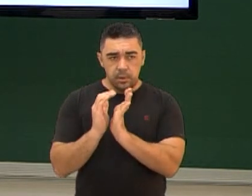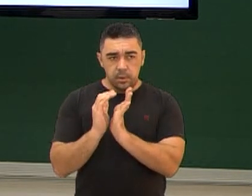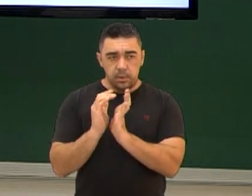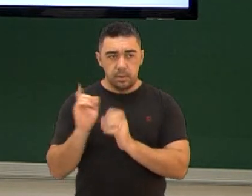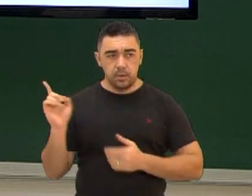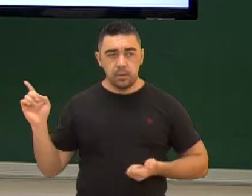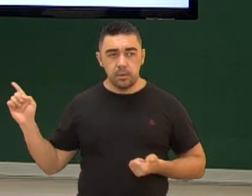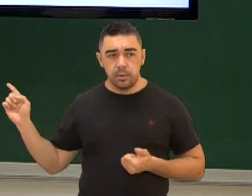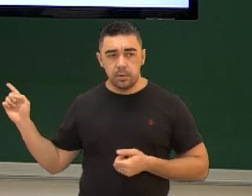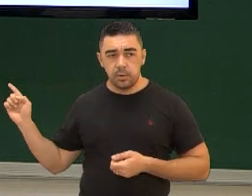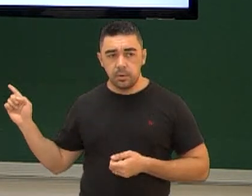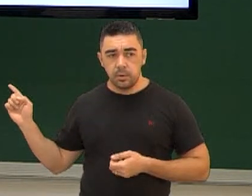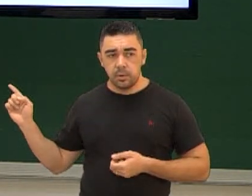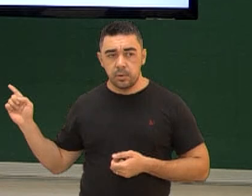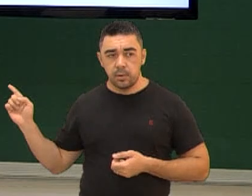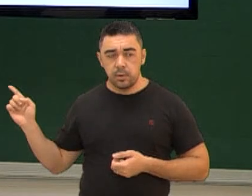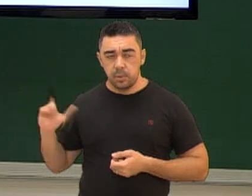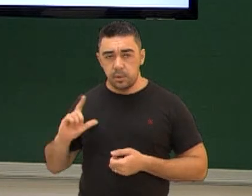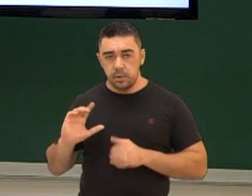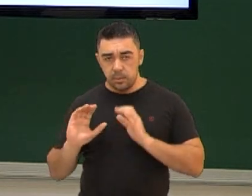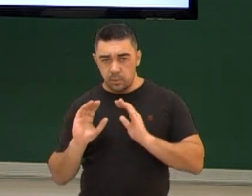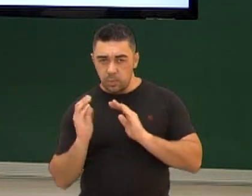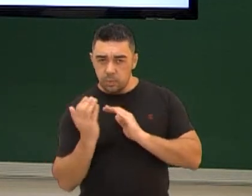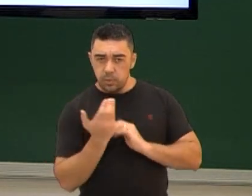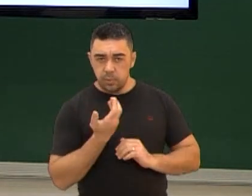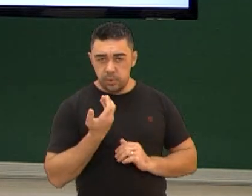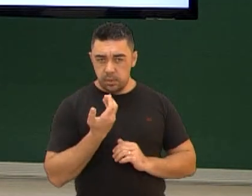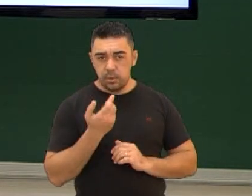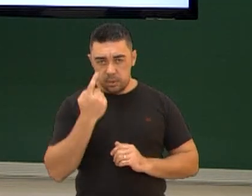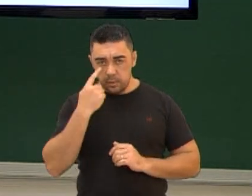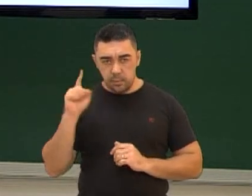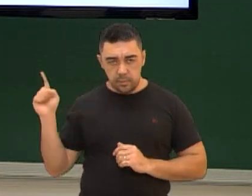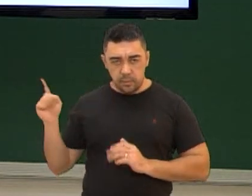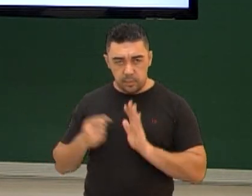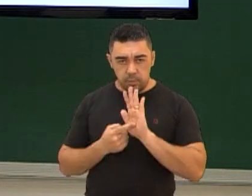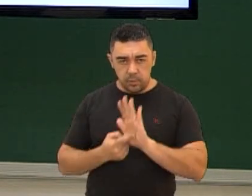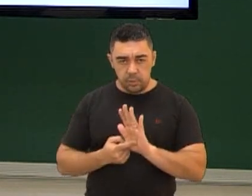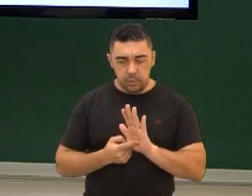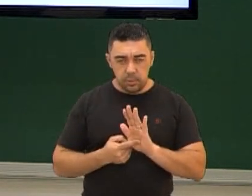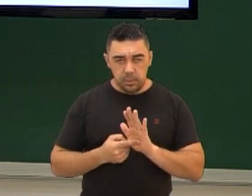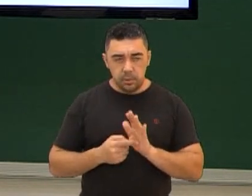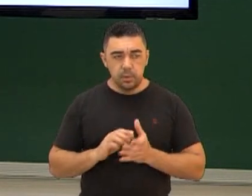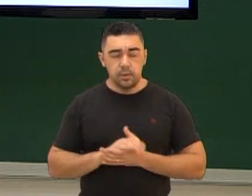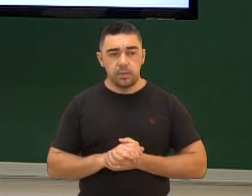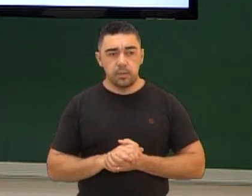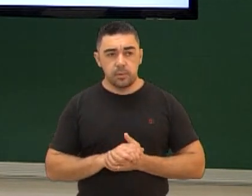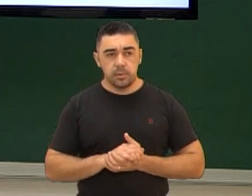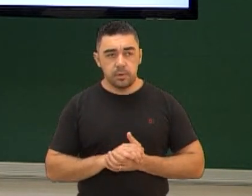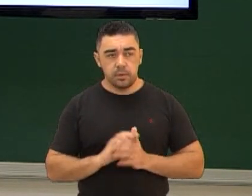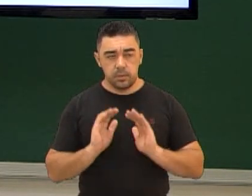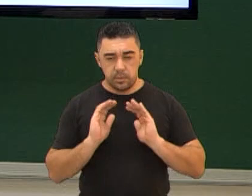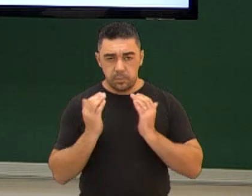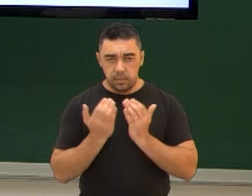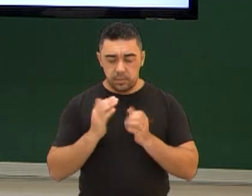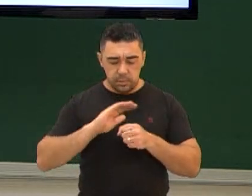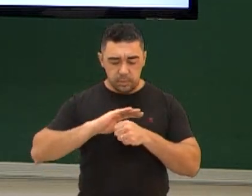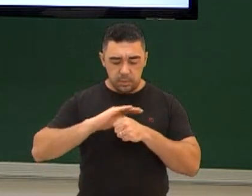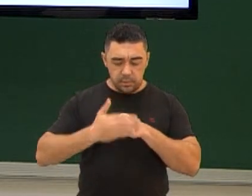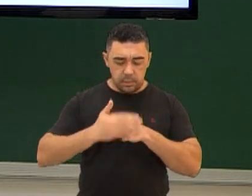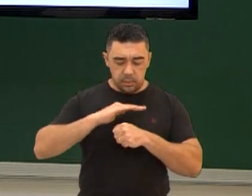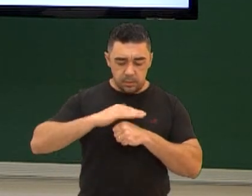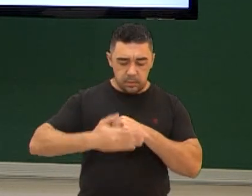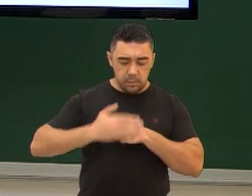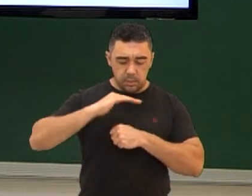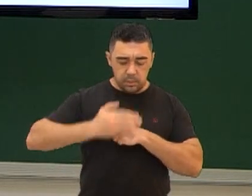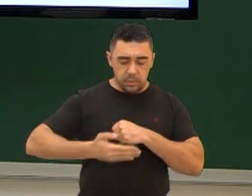a gente acaba deixando ele de forma cilíndrica, como eu mostrei na figura anterior. Então aqui tem várias camadas dessas